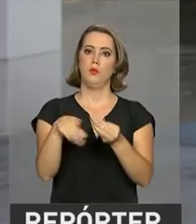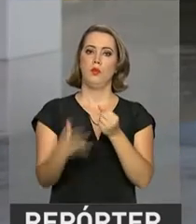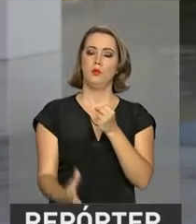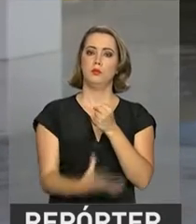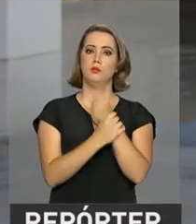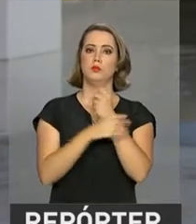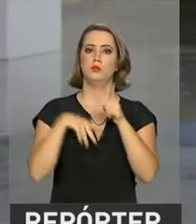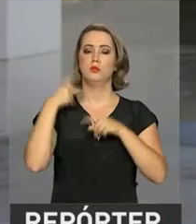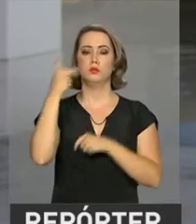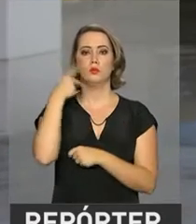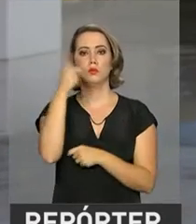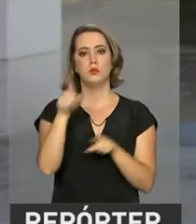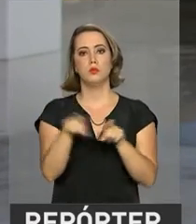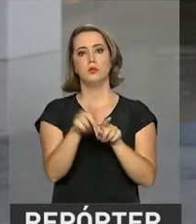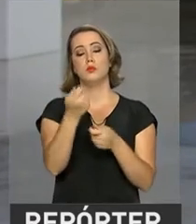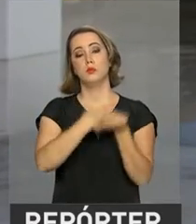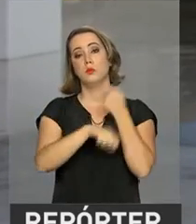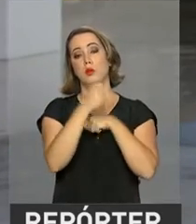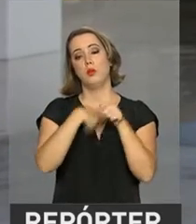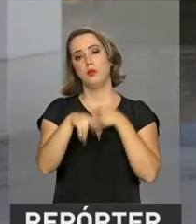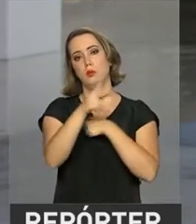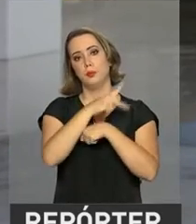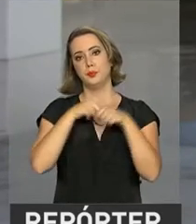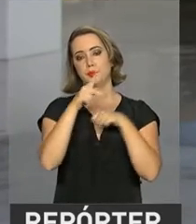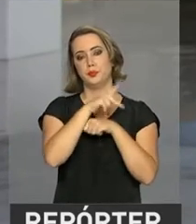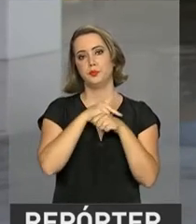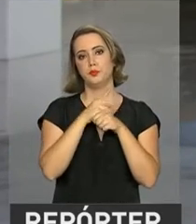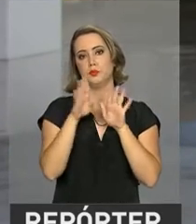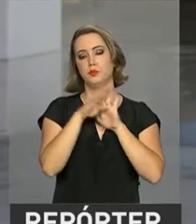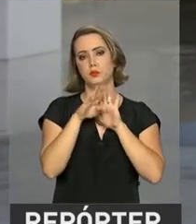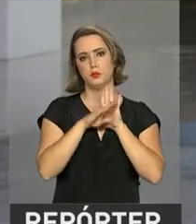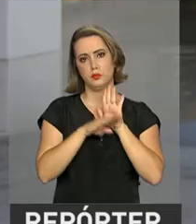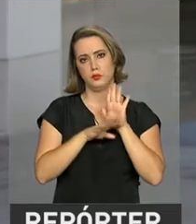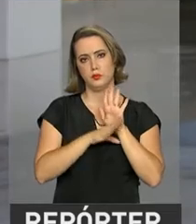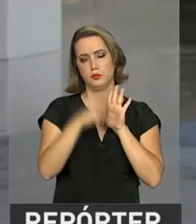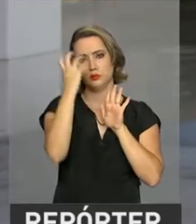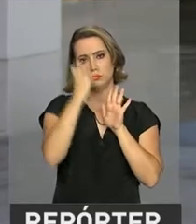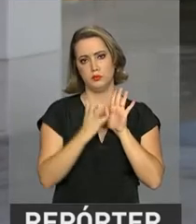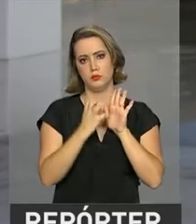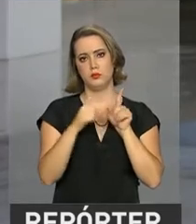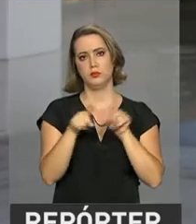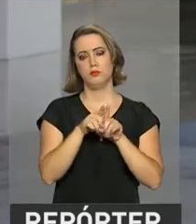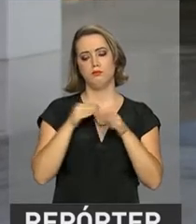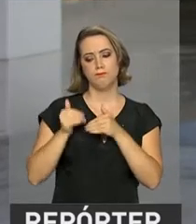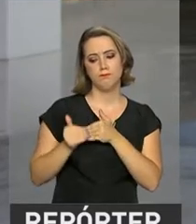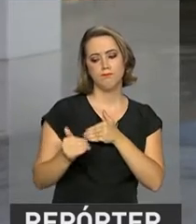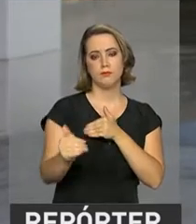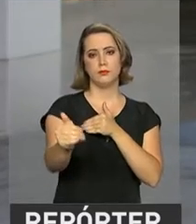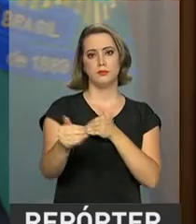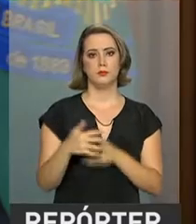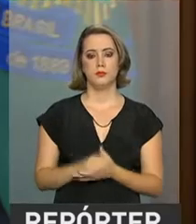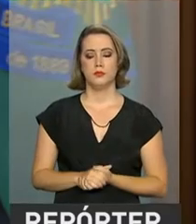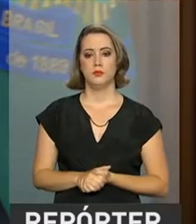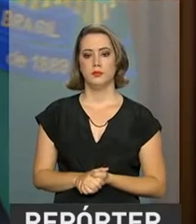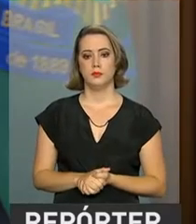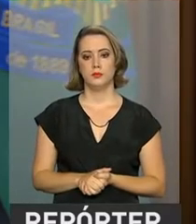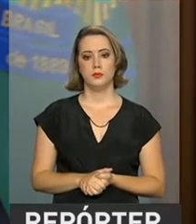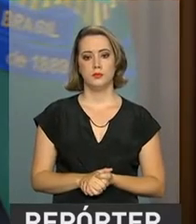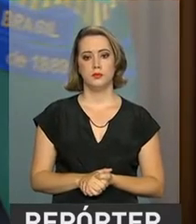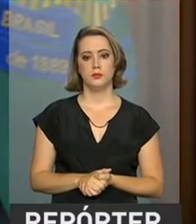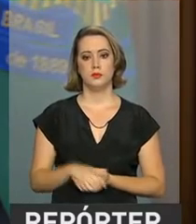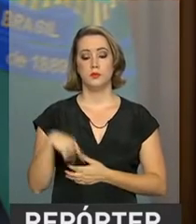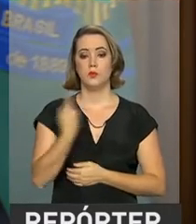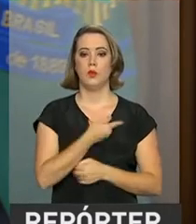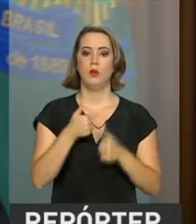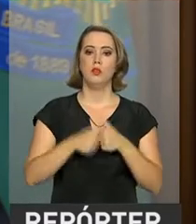política e econômica do país com medidas sérias e duradoura nós